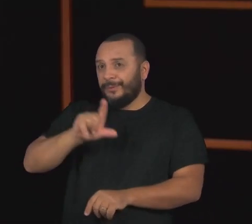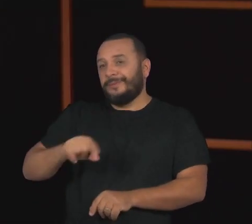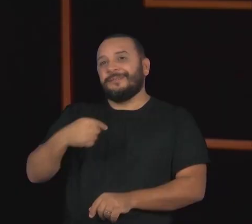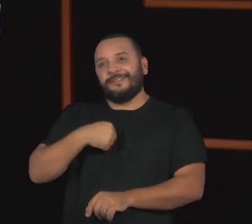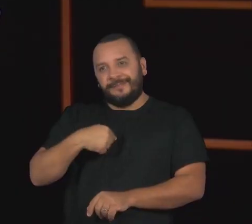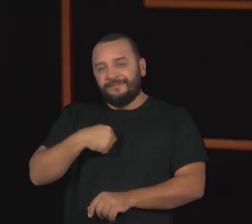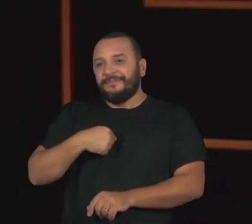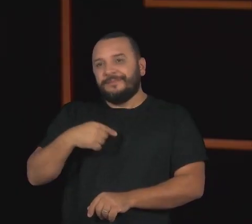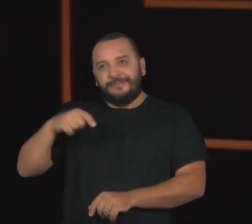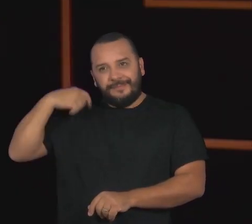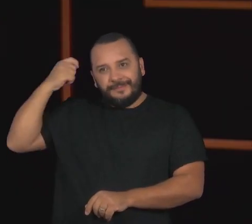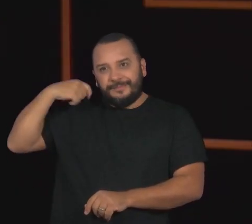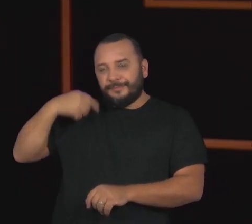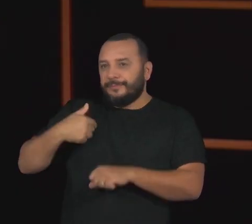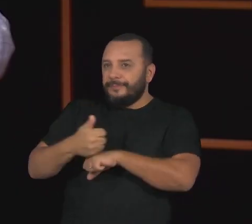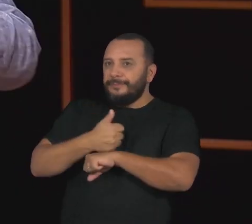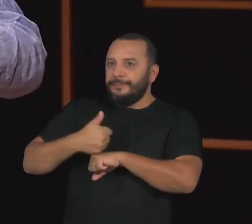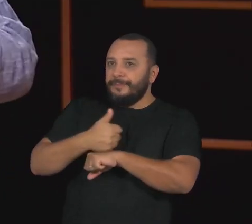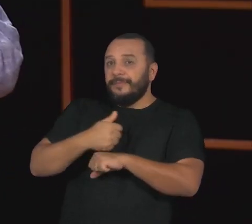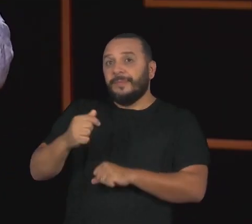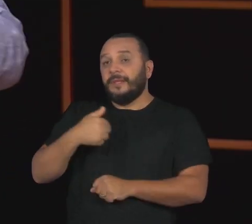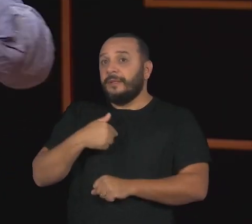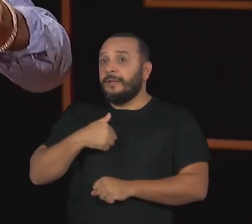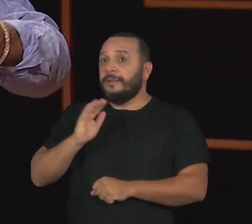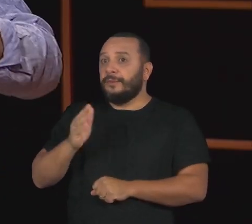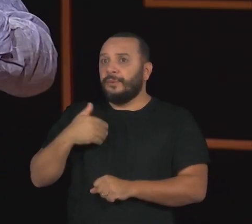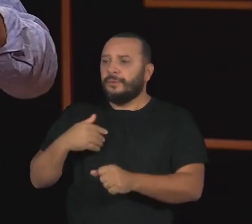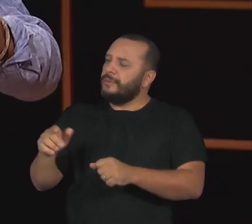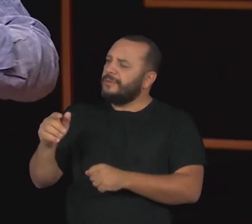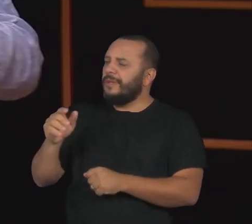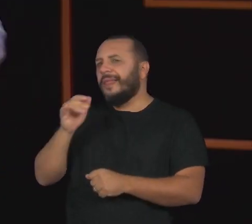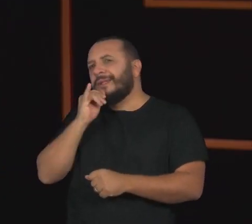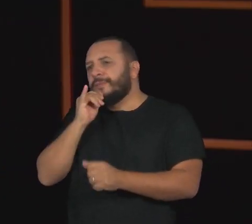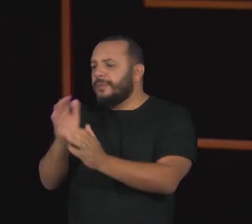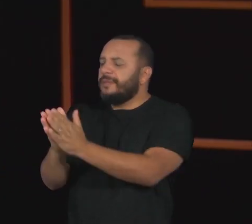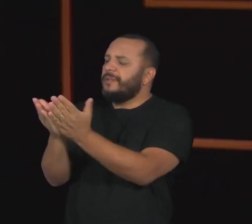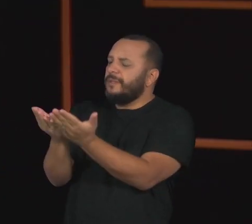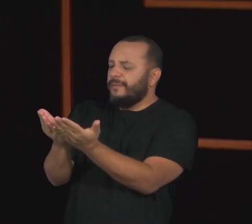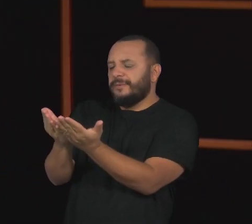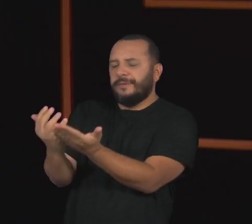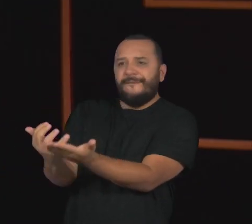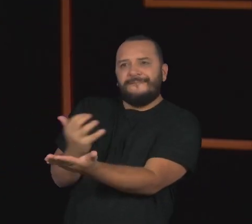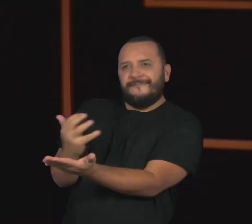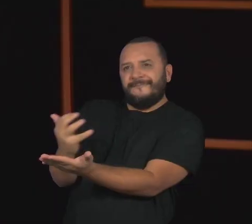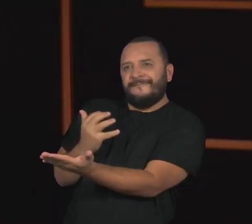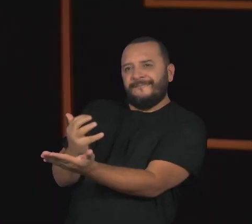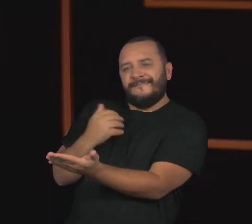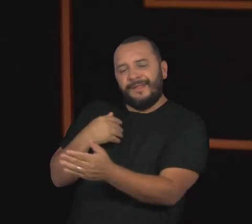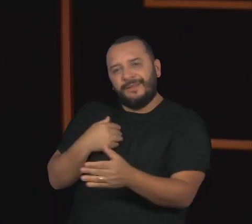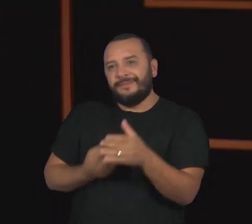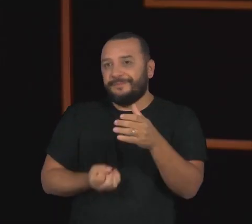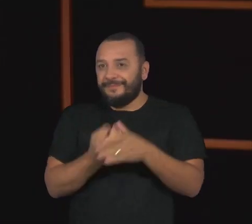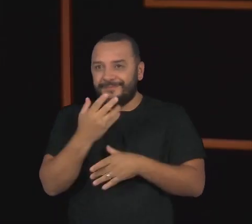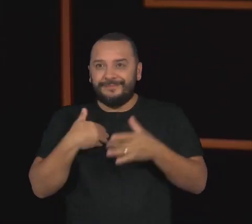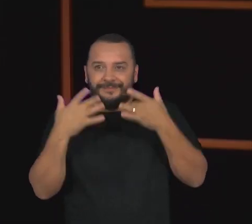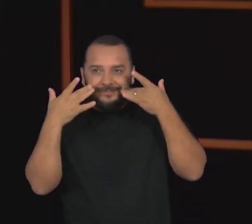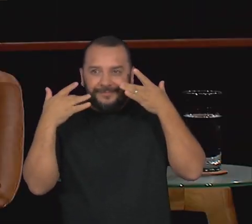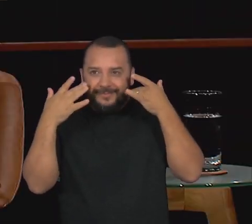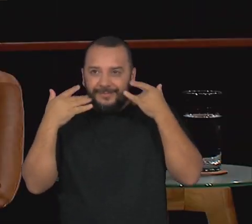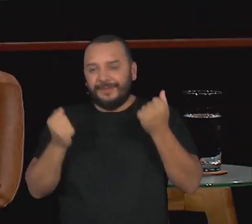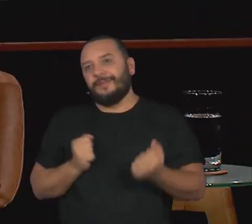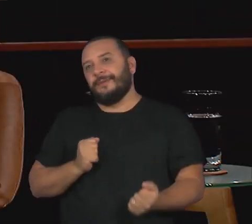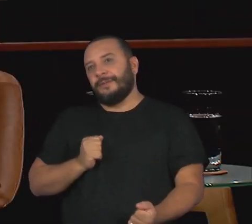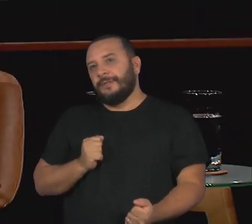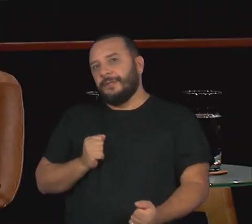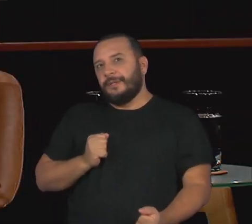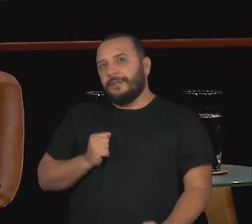realmente me tornei ator profissional, sempre eu vou buscar nos livros que me impressionam inspiração para peças que eu quero montar, coisas desse tipo.